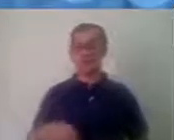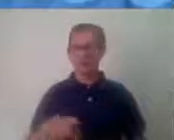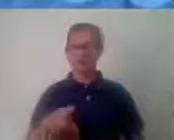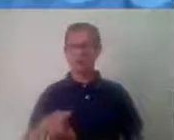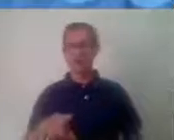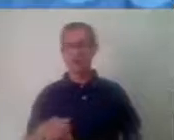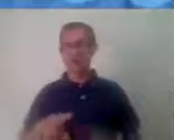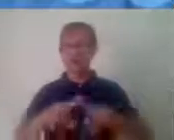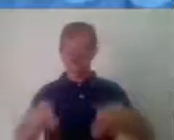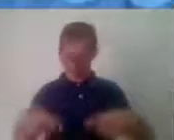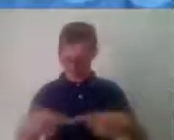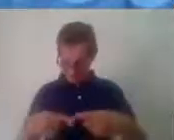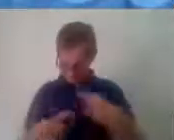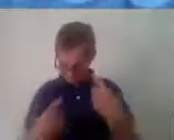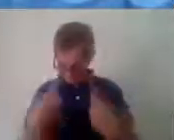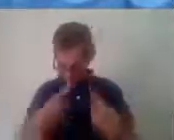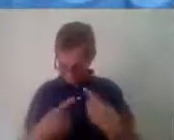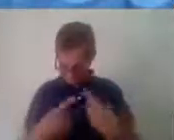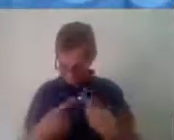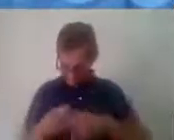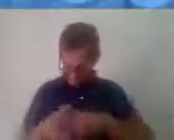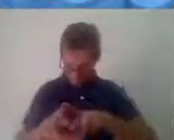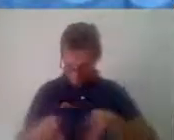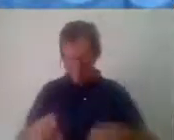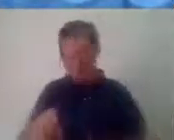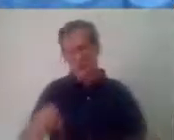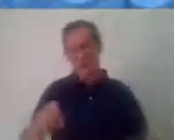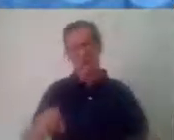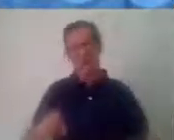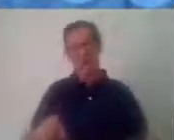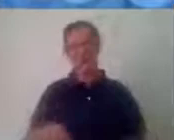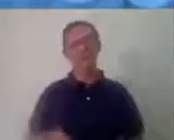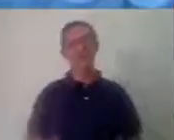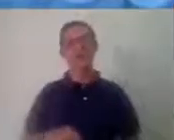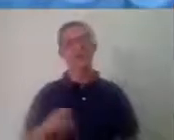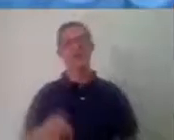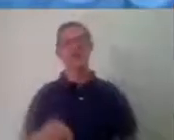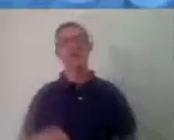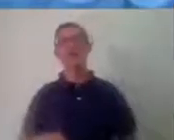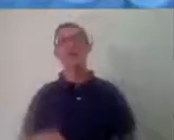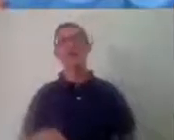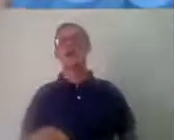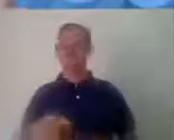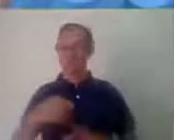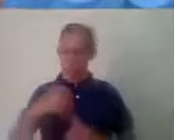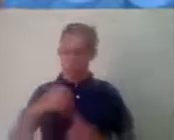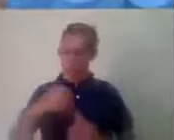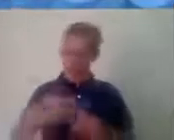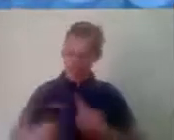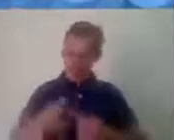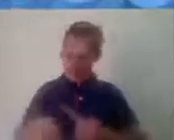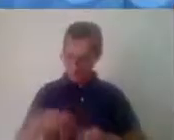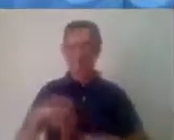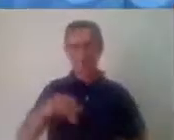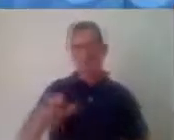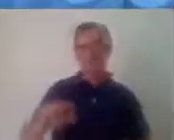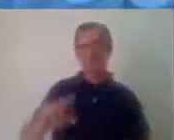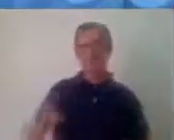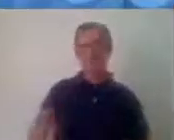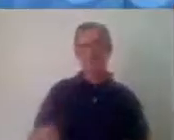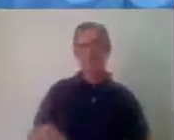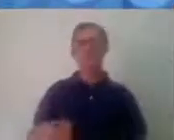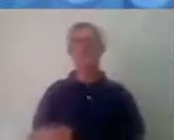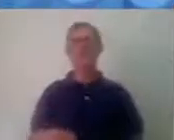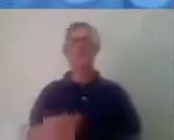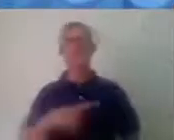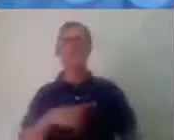sua região e olha, qual que é a variação de x? É tanto, e aí você coloca. Depois, eu vou integrar em relação a y. Qual que é a minha